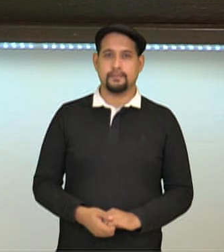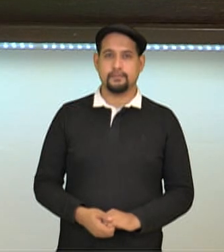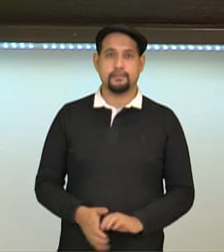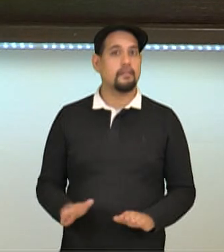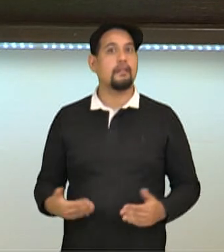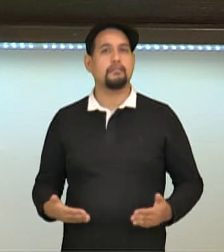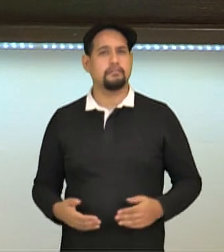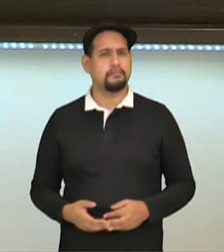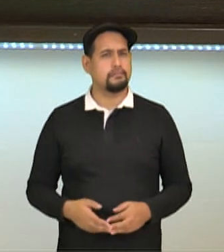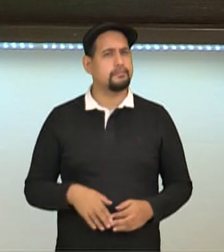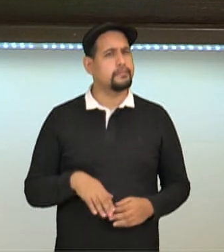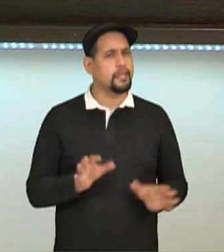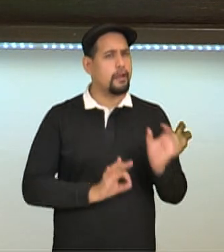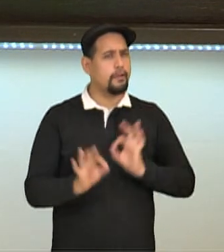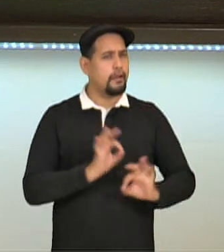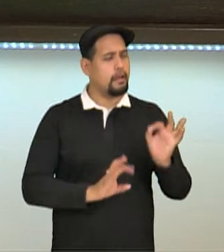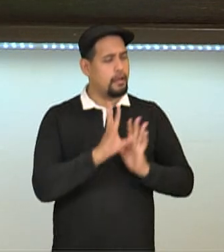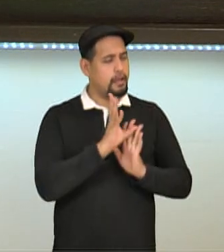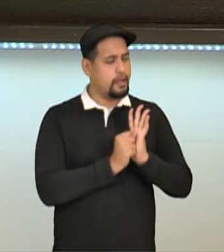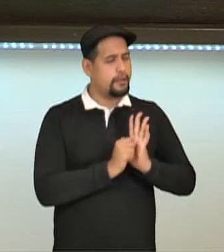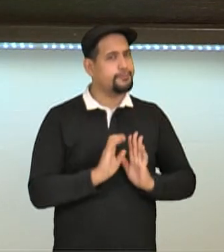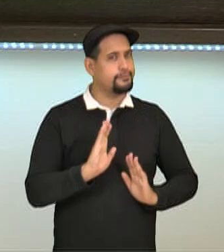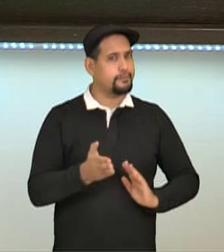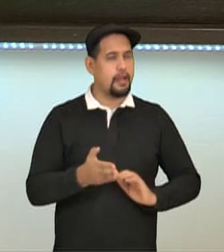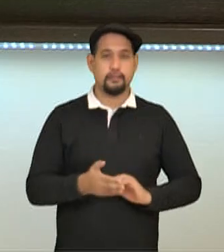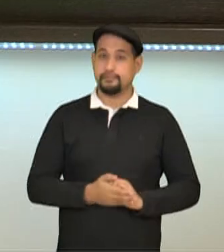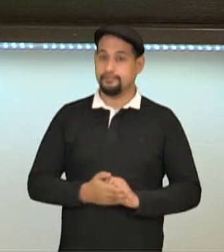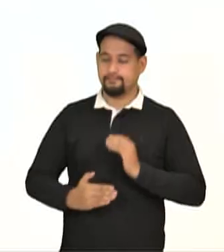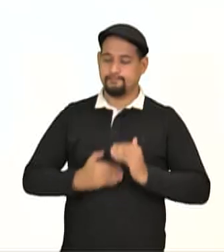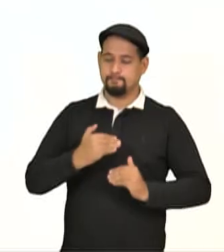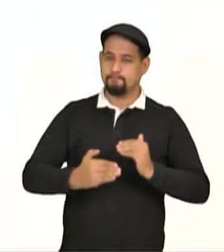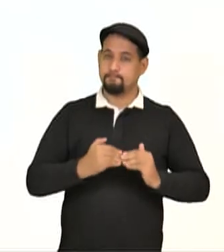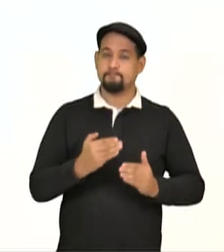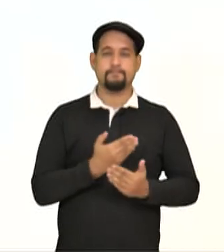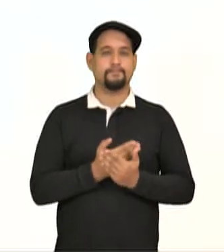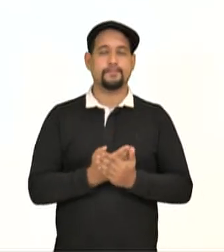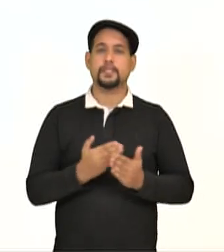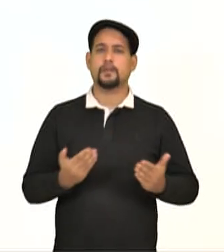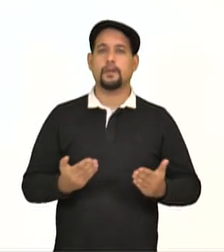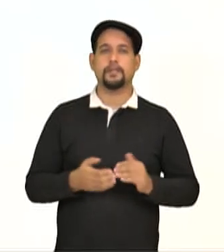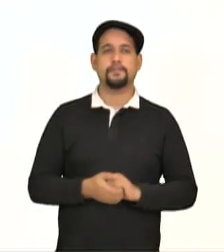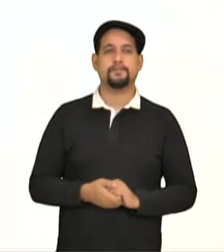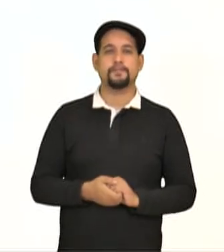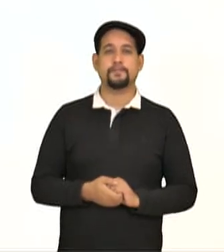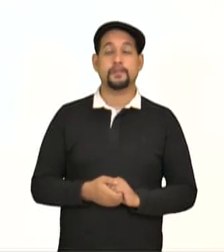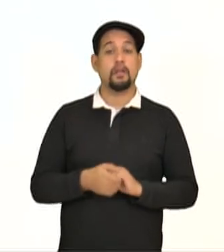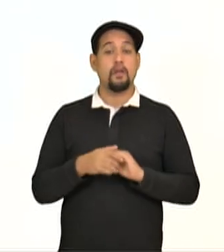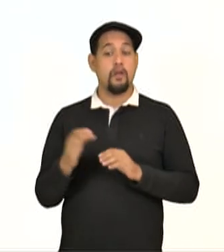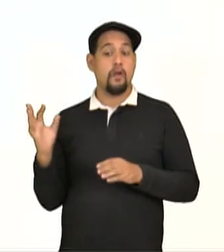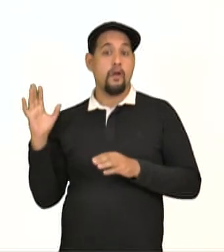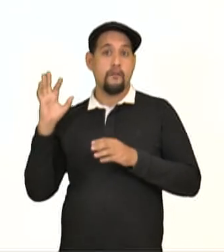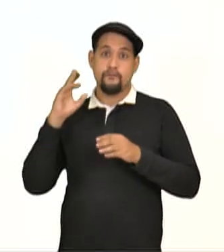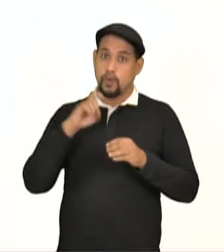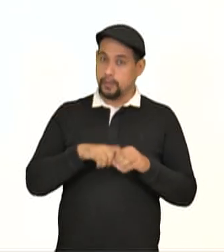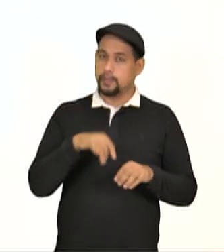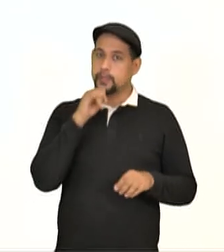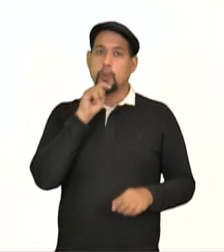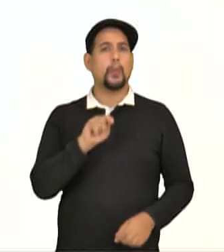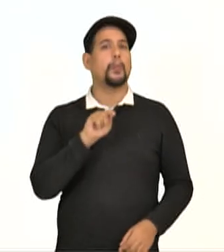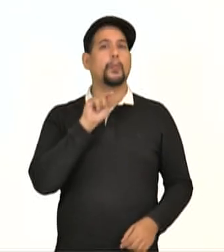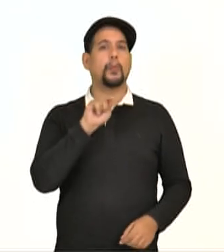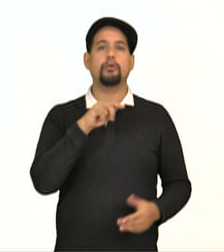E aí, tudo organizado o registro? Vamos dar sequência à nossa aula. Então, retomando aqui, ponto